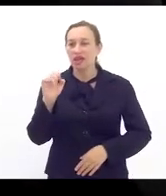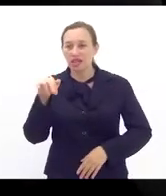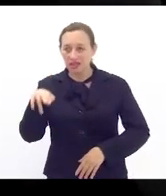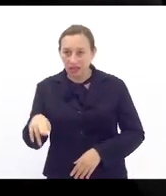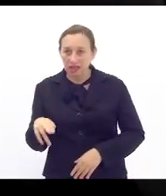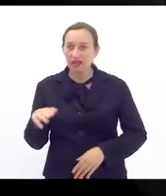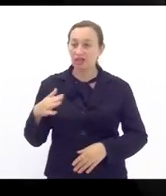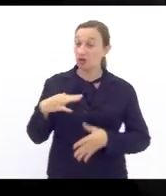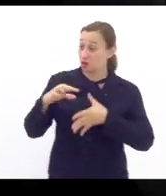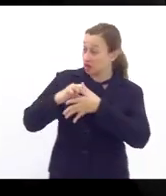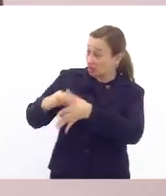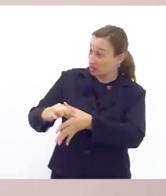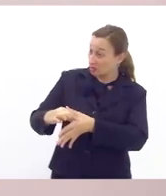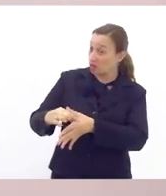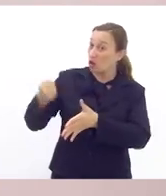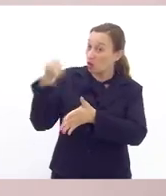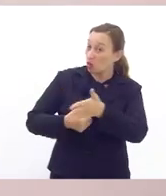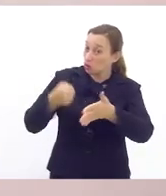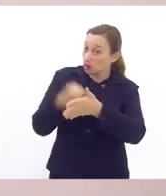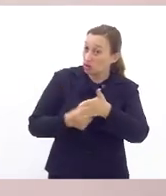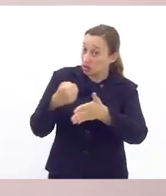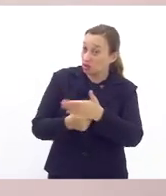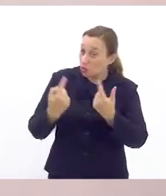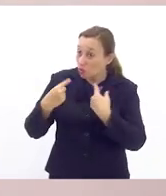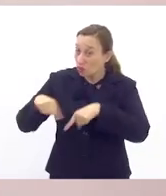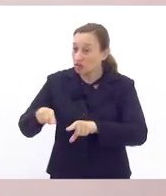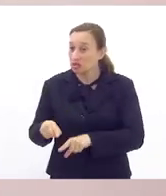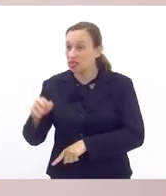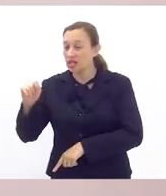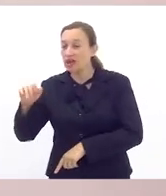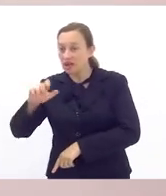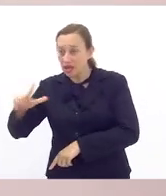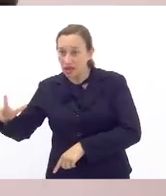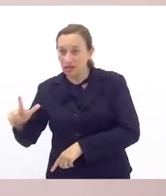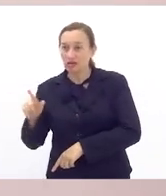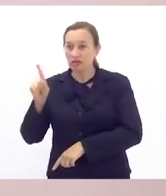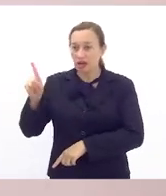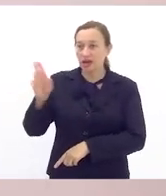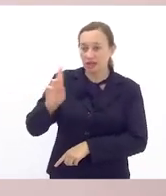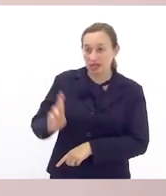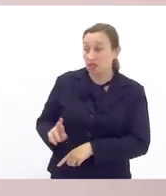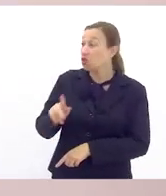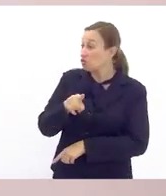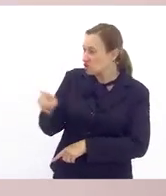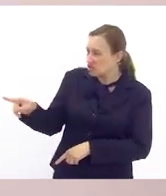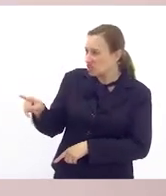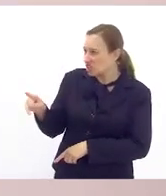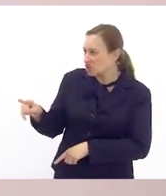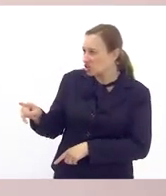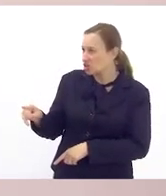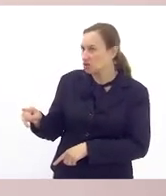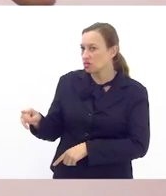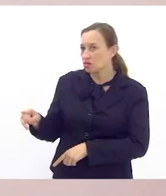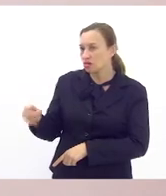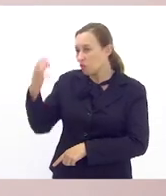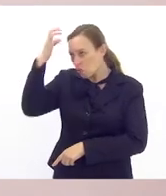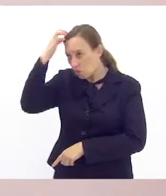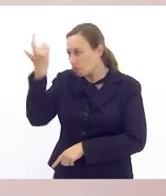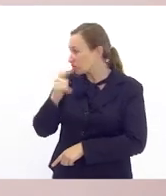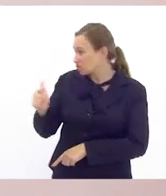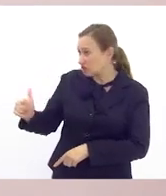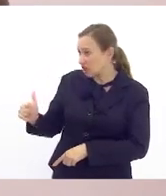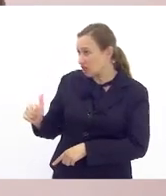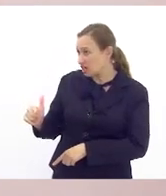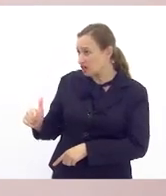que é o meu líder lutamos bastante contra Ênio lá em Resende sei que vocês não tem nada a ver com isso são funcionários